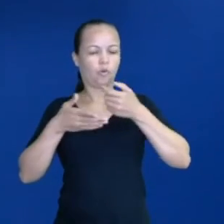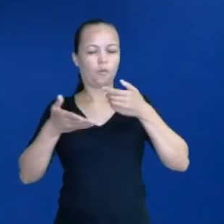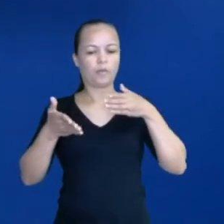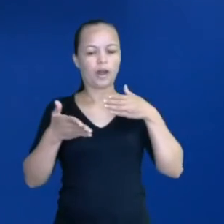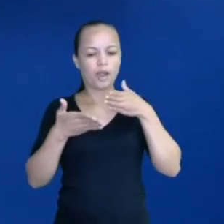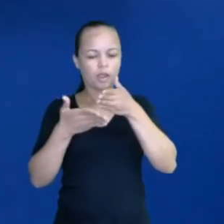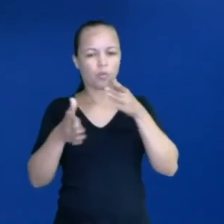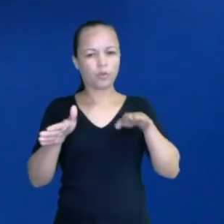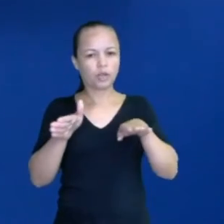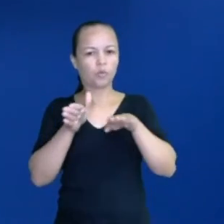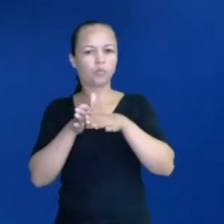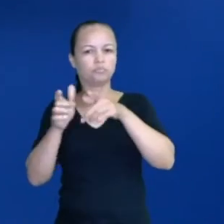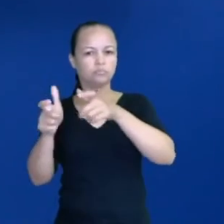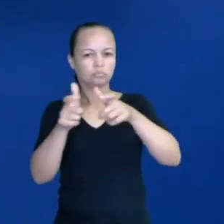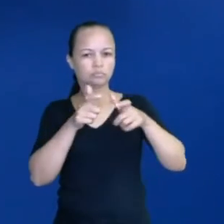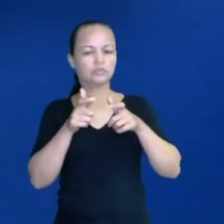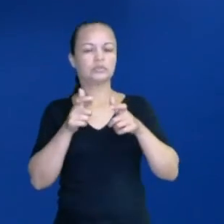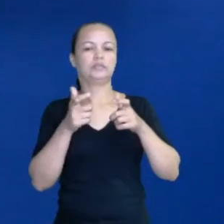aqui nessa questão.